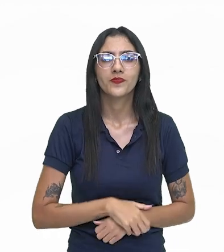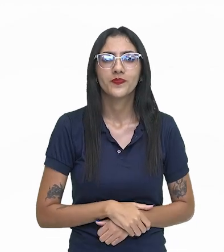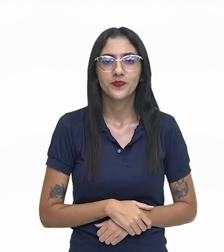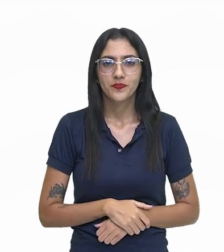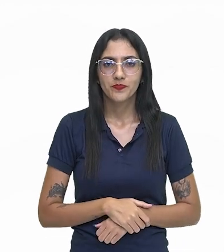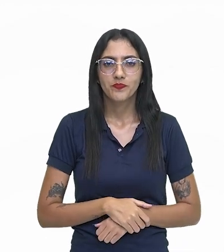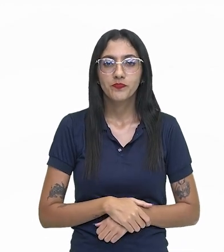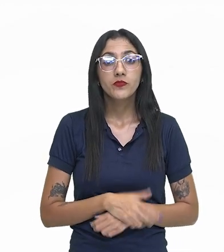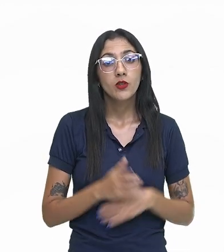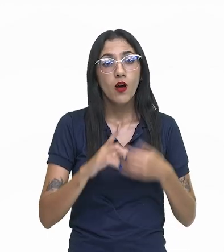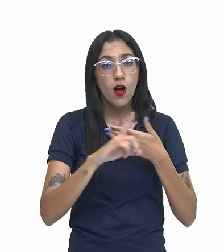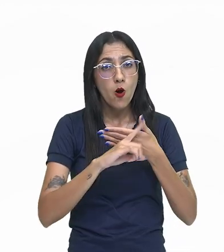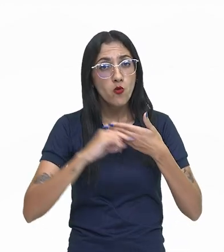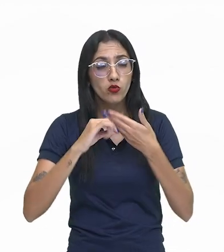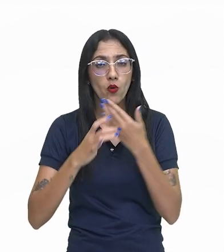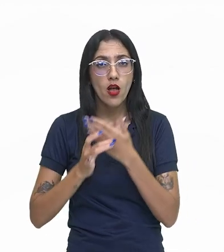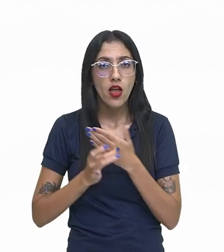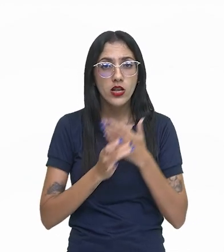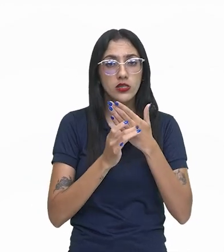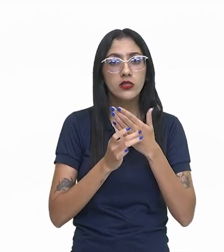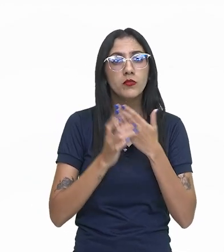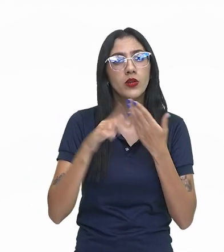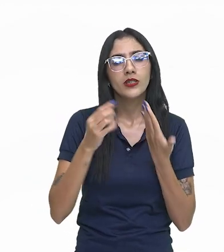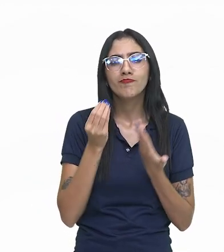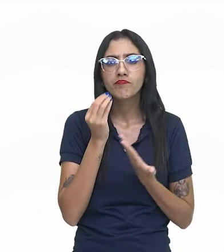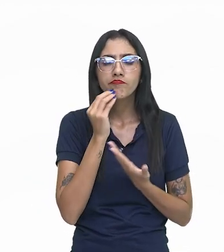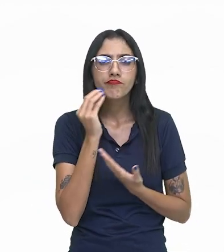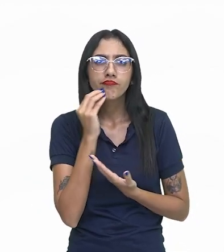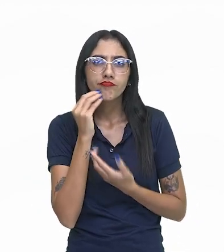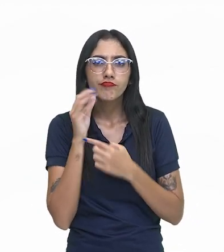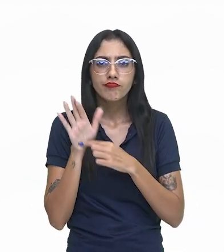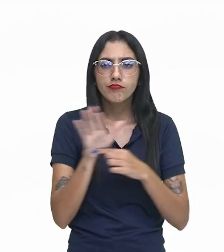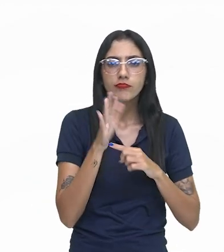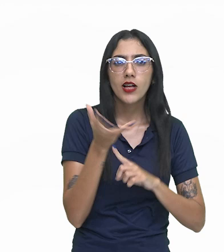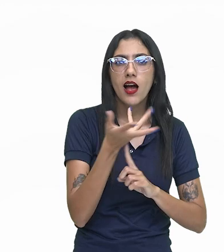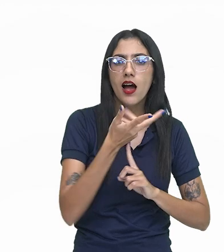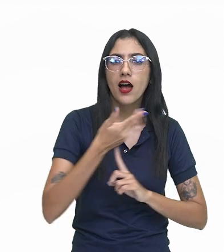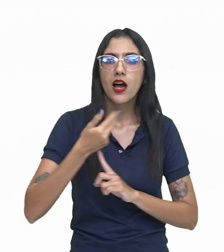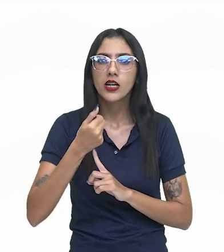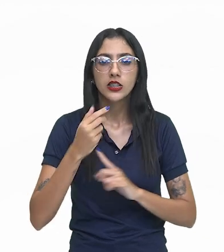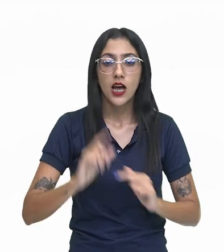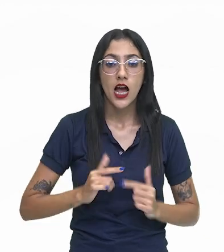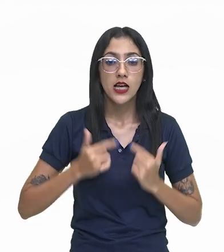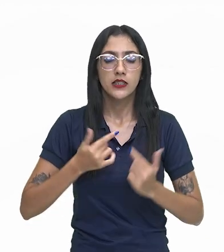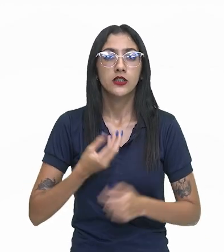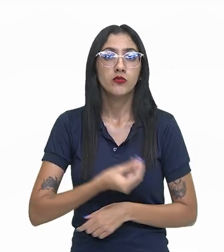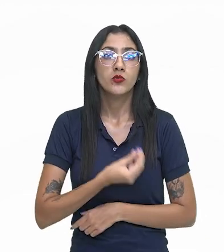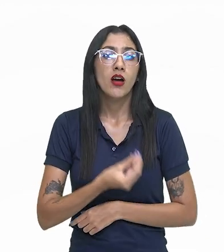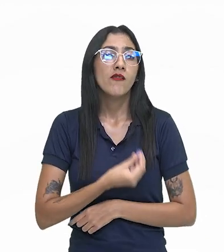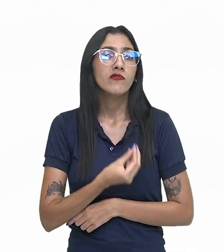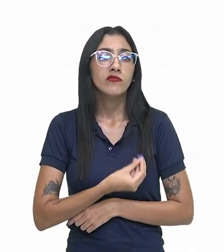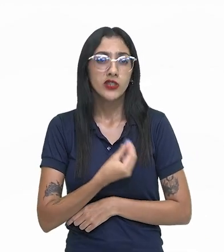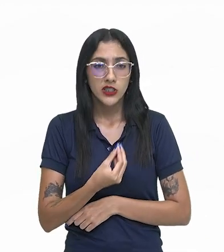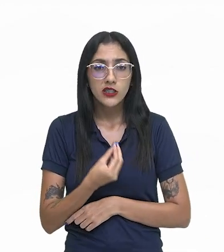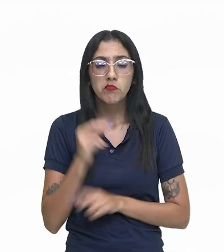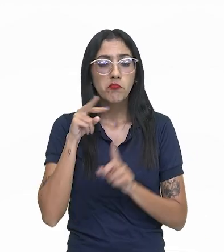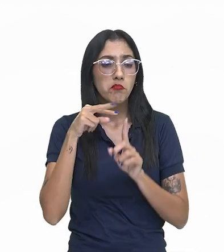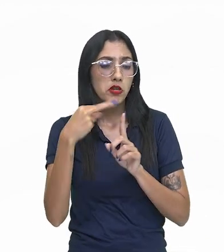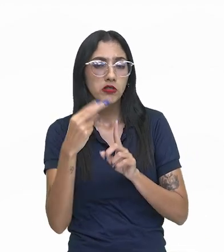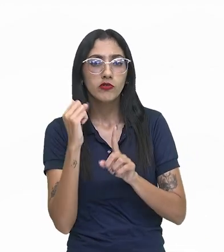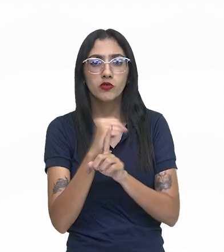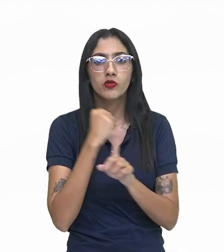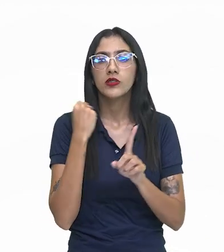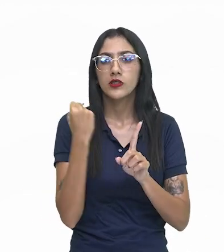Os realistas buscavam apresentar na arte a vida em pleno aspecto social histórico,